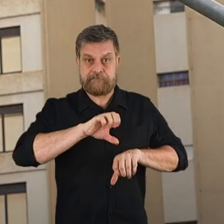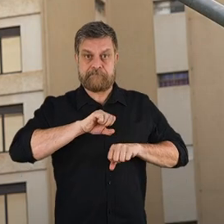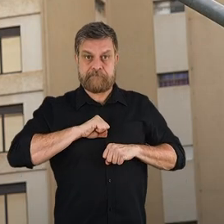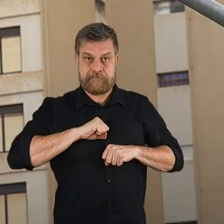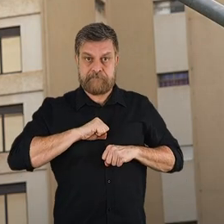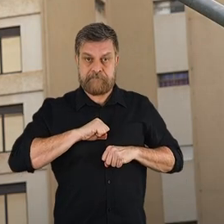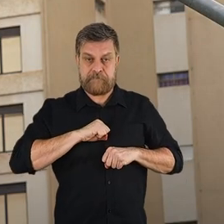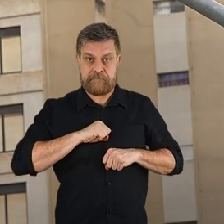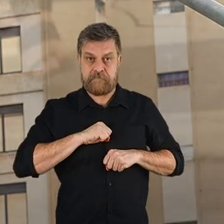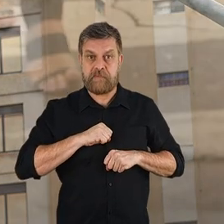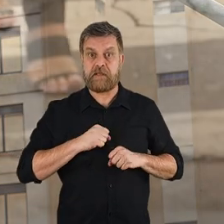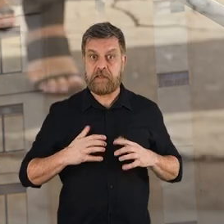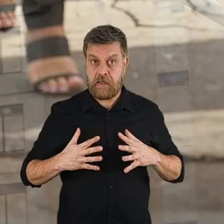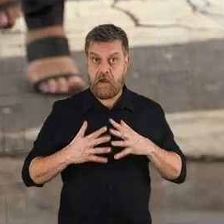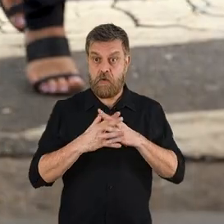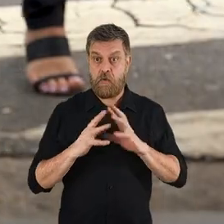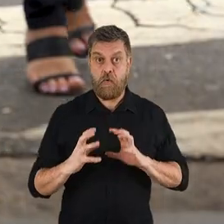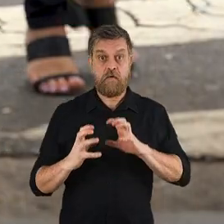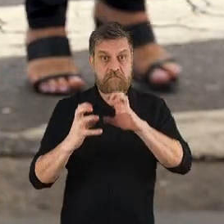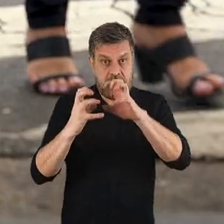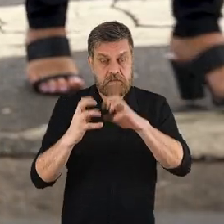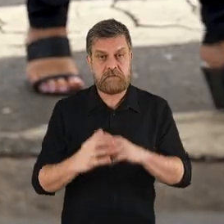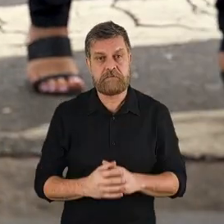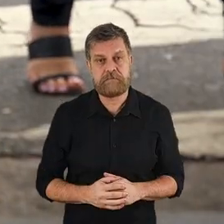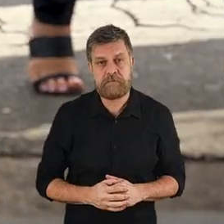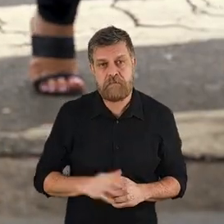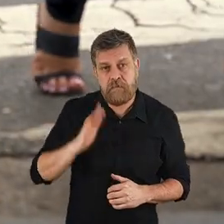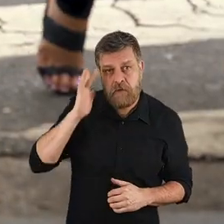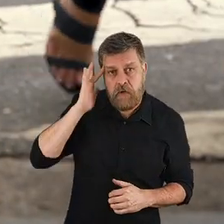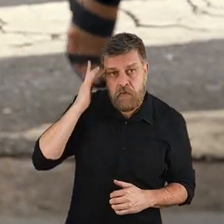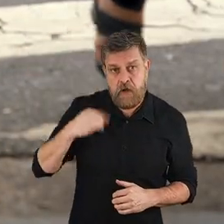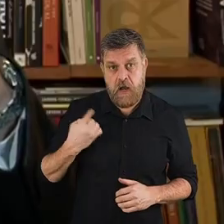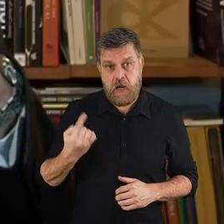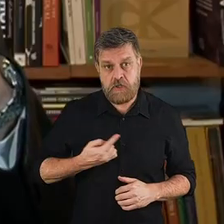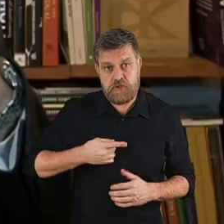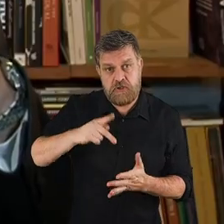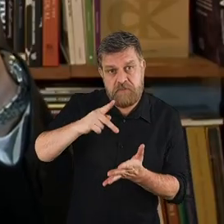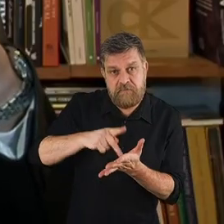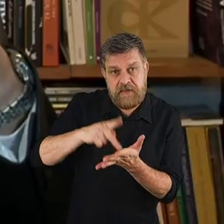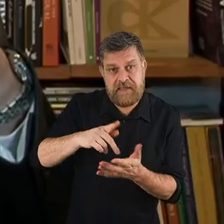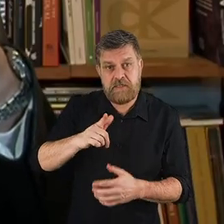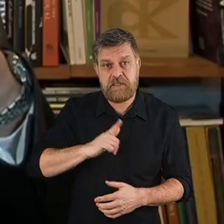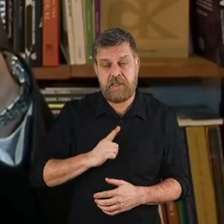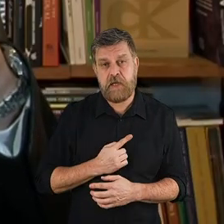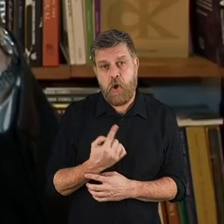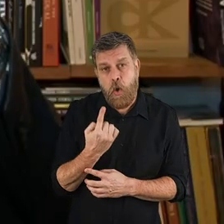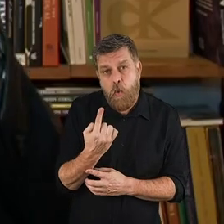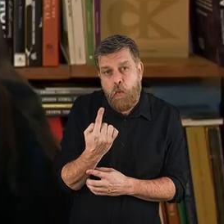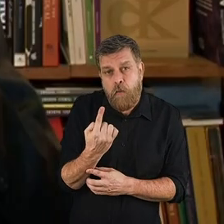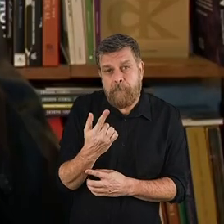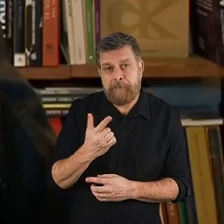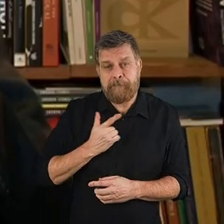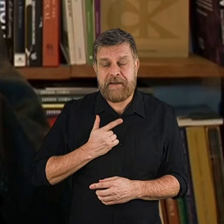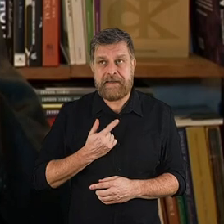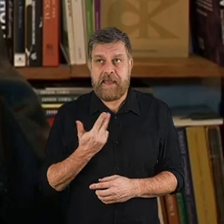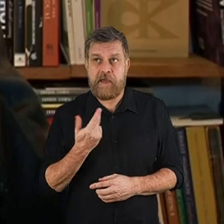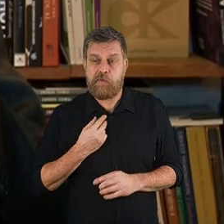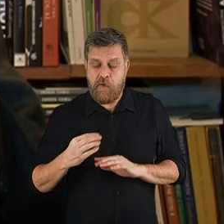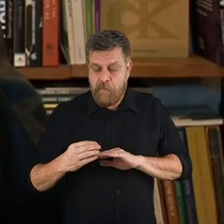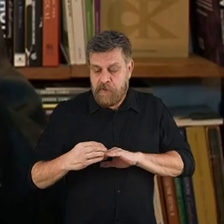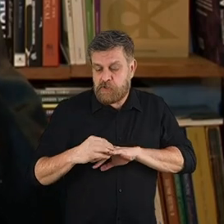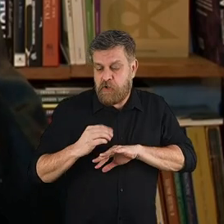esses conflitos. Eu acho que a gente realmente tem uma espécie de joia